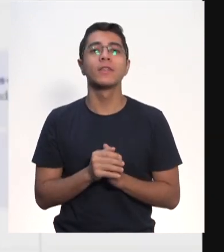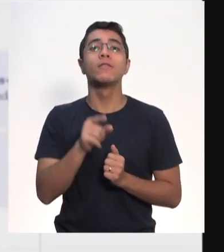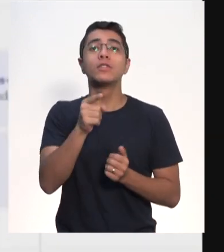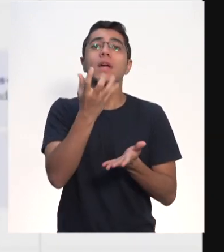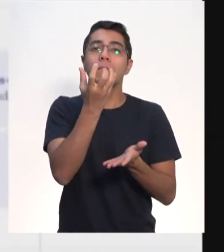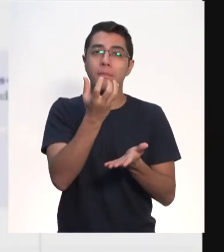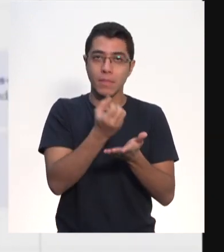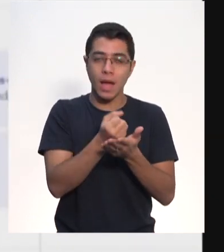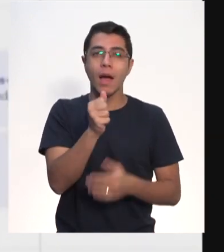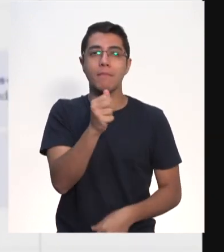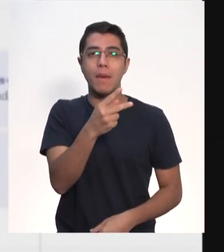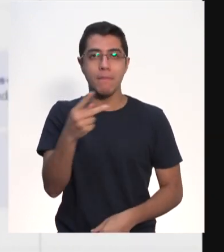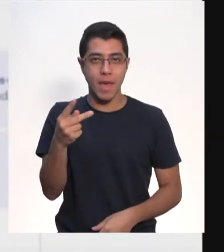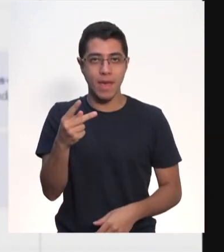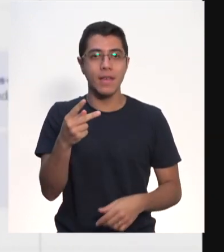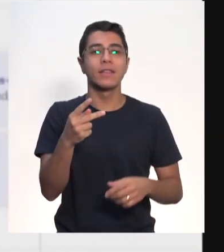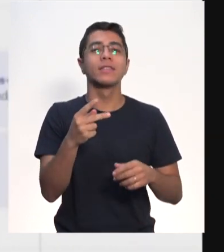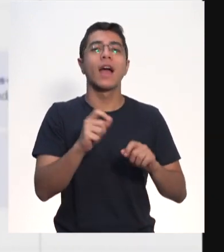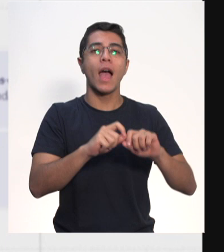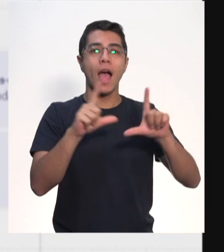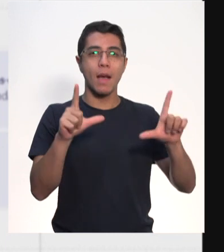clique em Calendário,